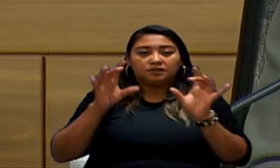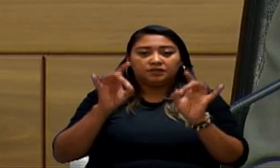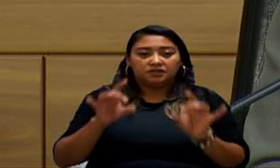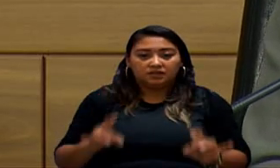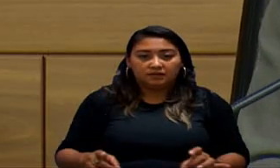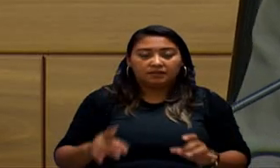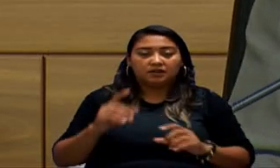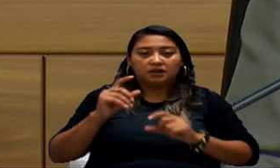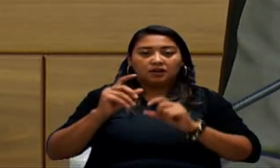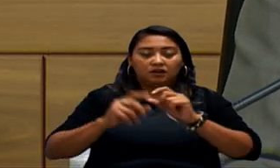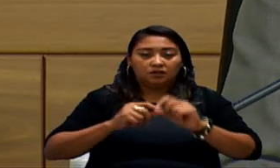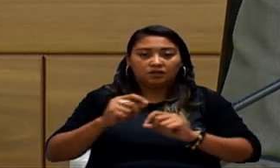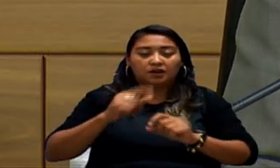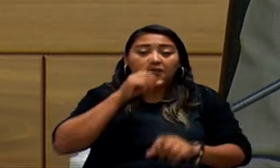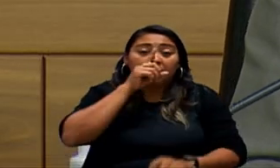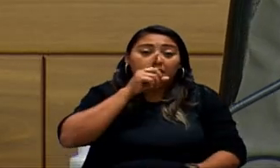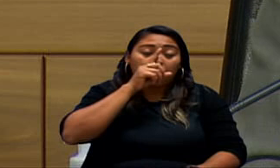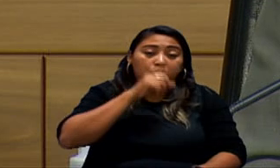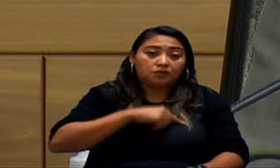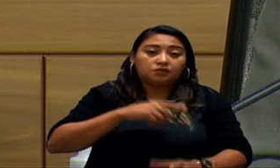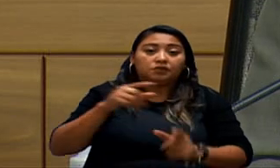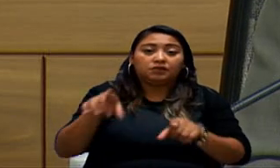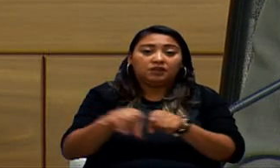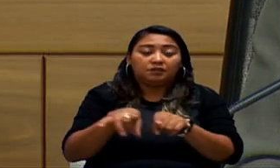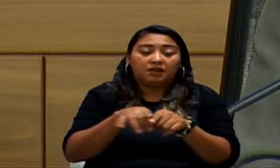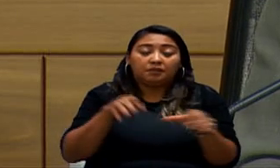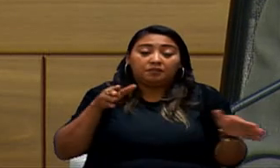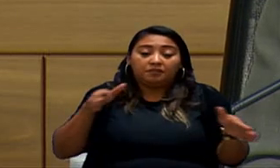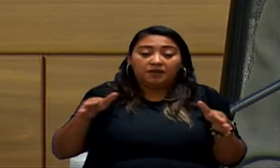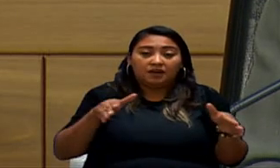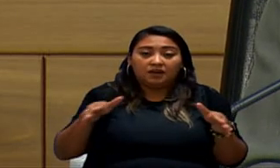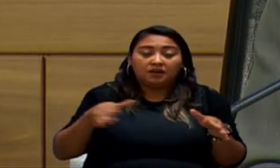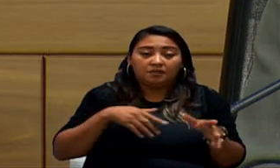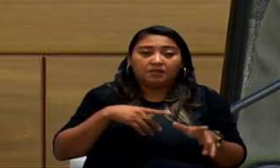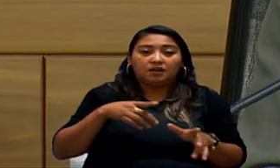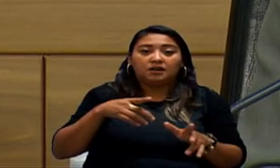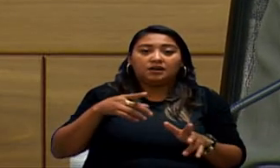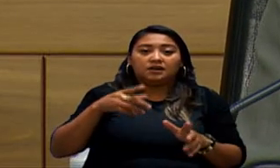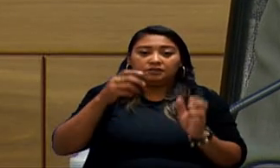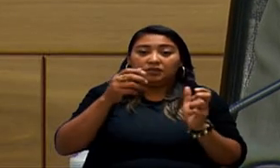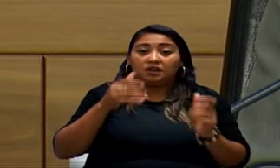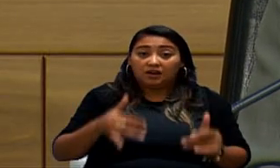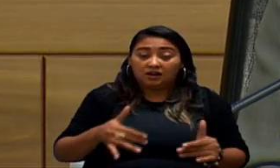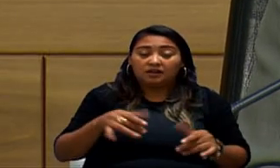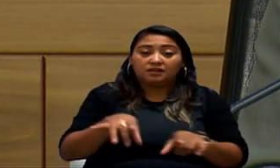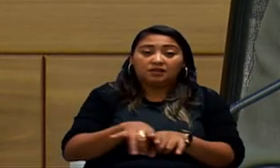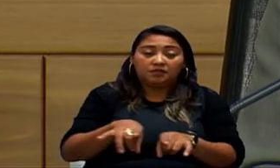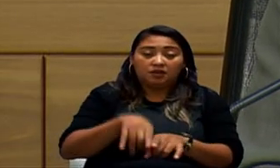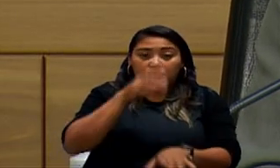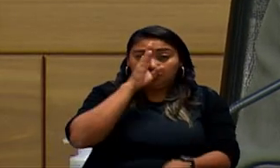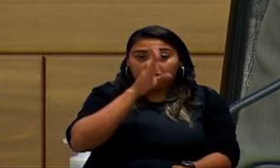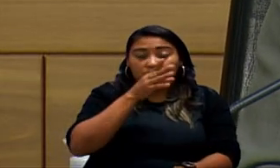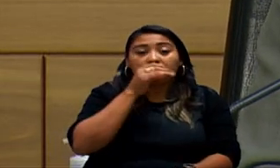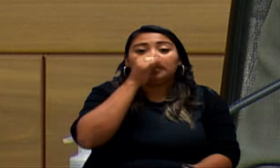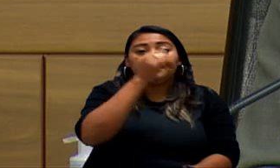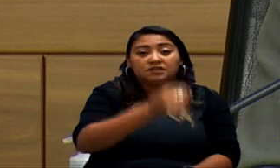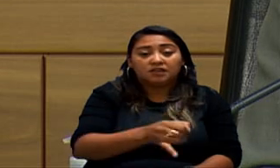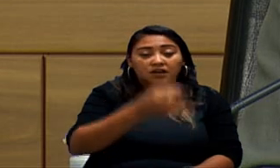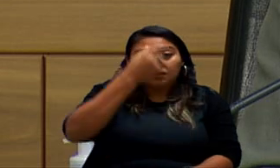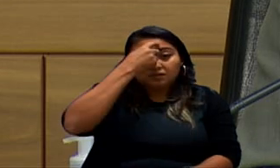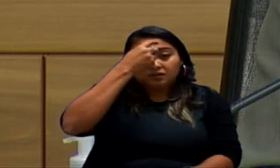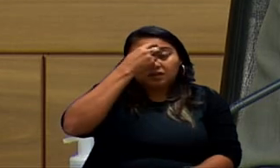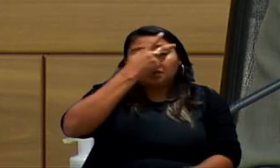especificar a periodicidade, a duração mínima de especificar a duração, com o objetivo de informar e